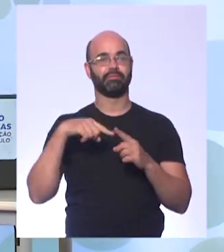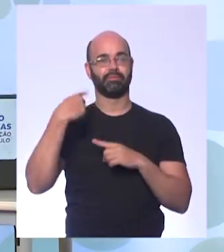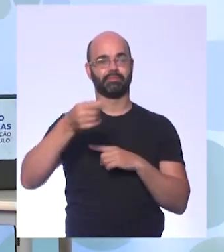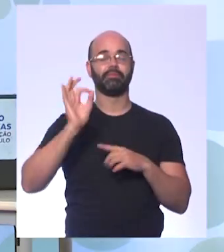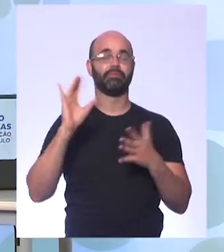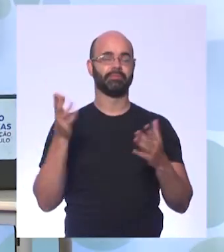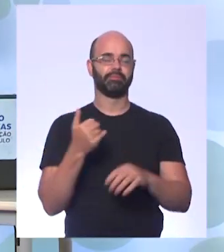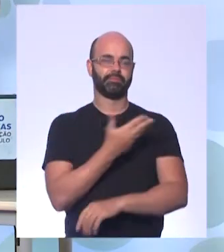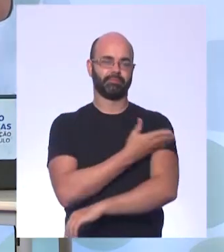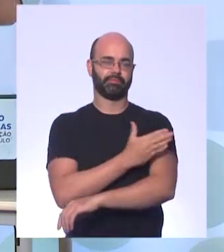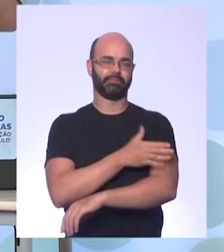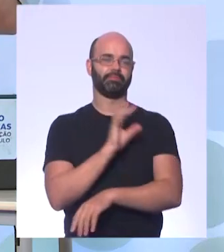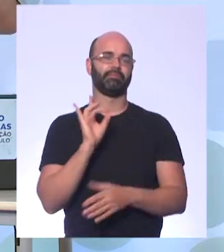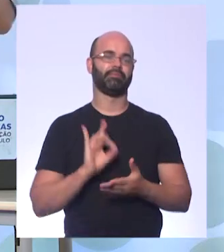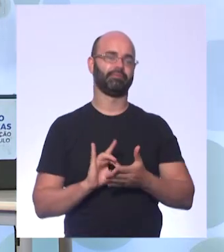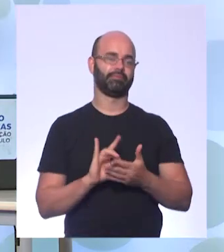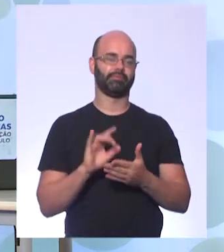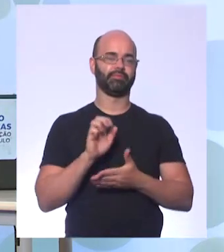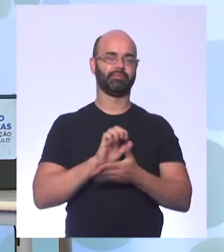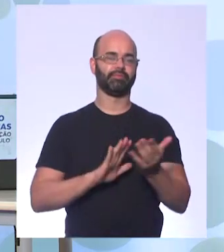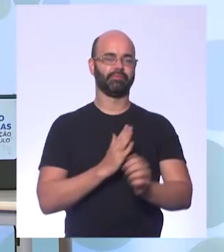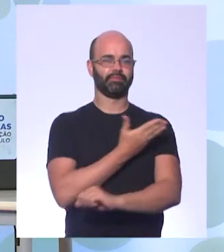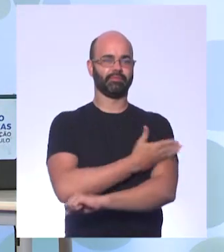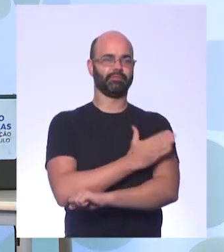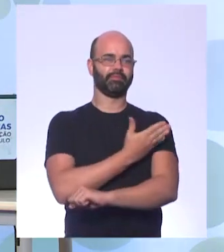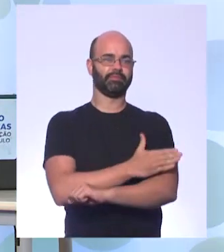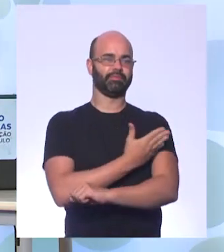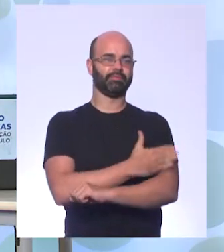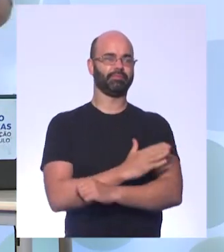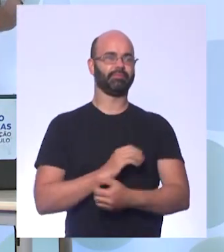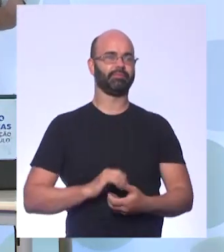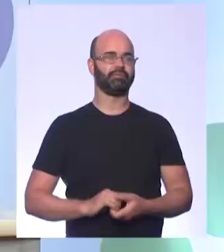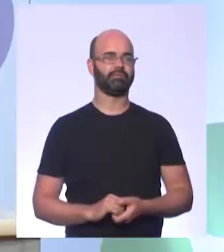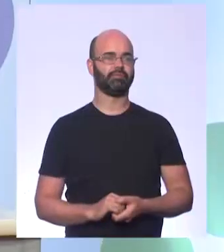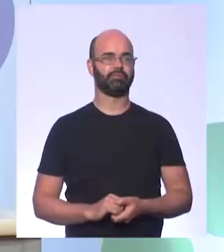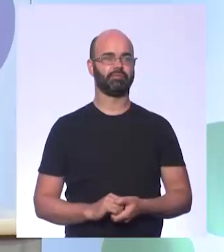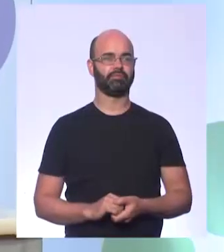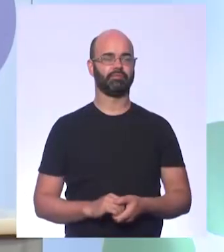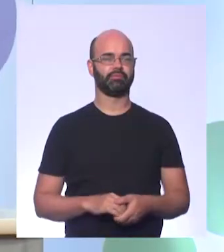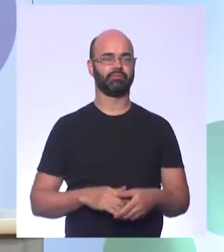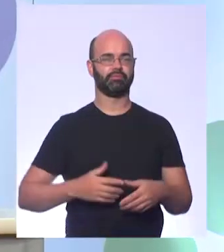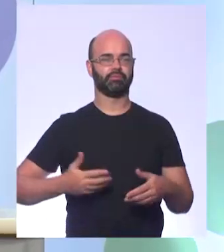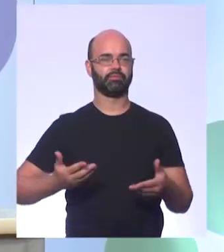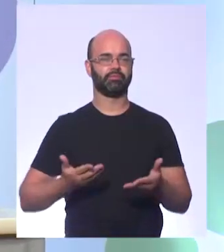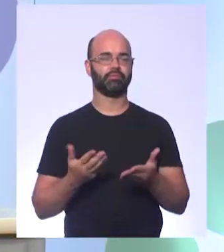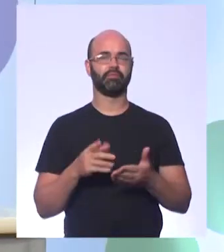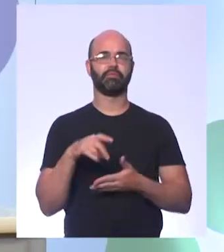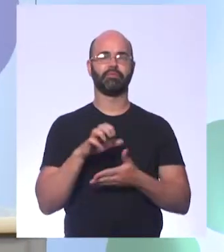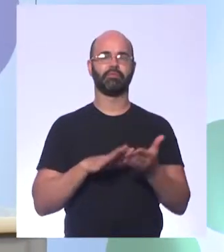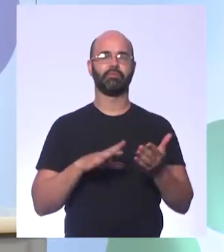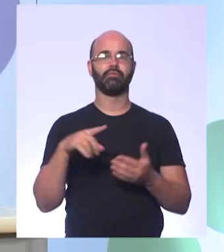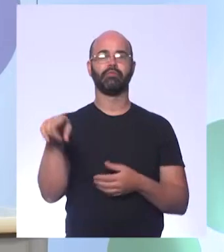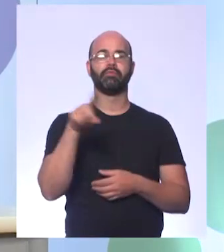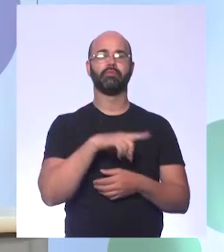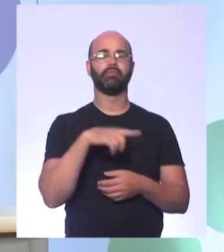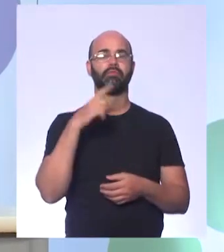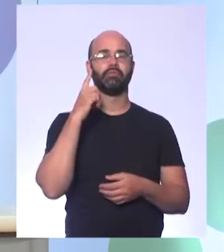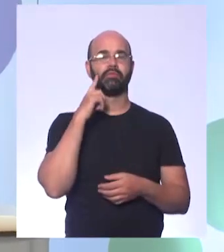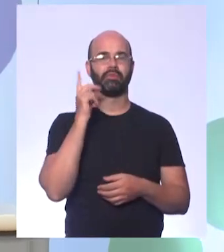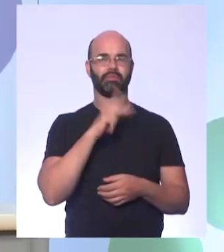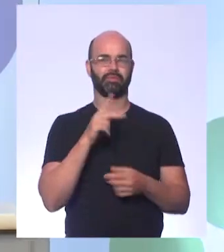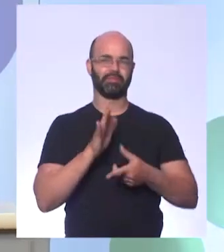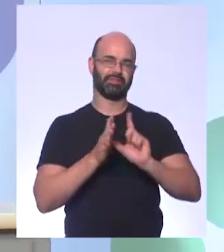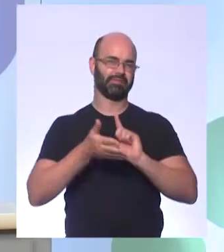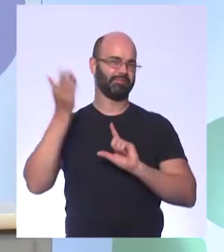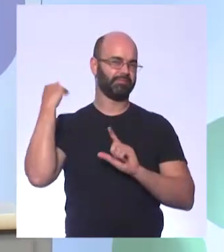vamos fazer atividade. Vamos agora. fazer atividade, é isso aí, vamos fazer atividade, e essa atividade vai exigir que vocês retomem uma coisa que o professor Antônio falou